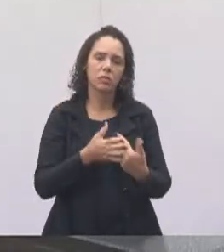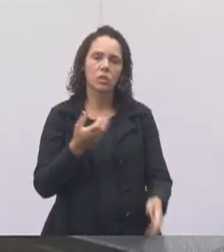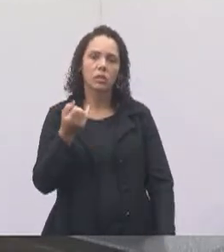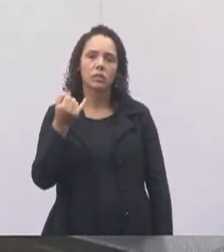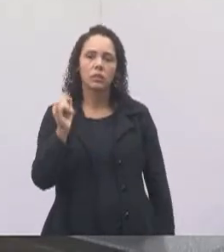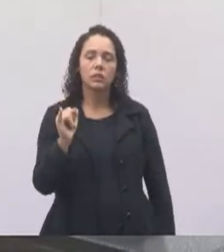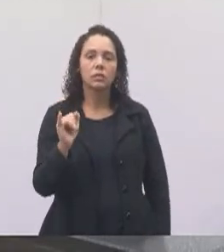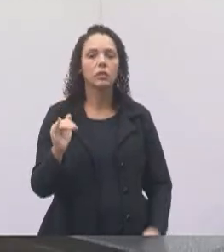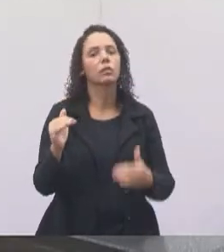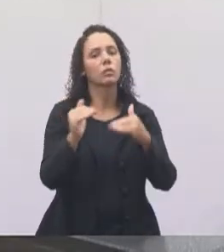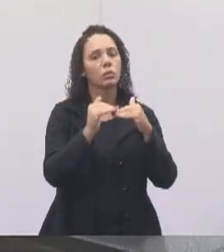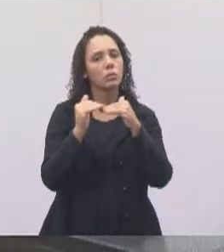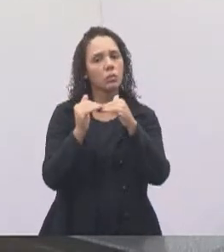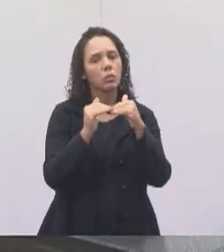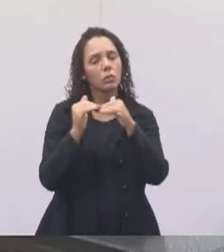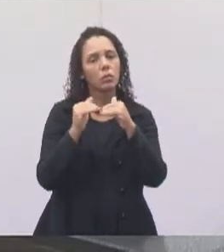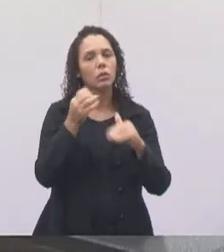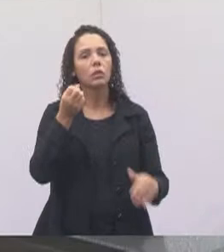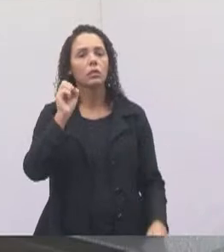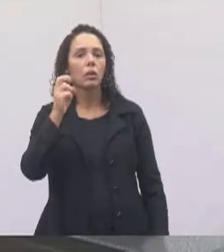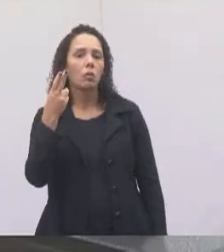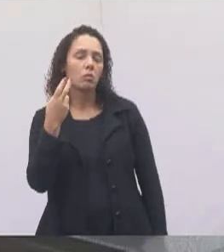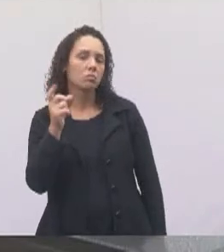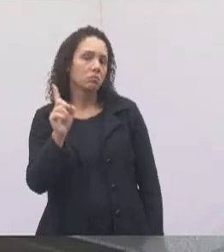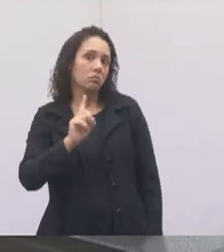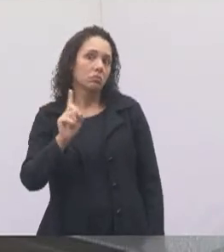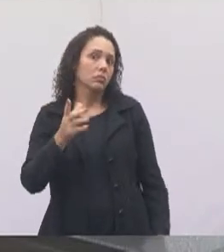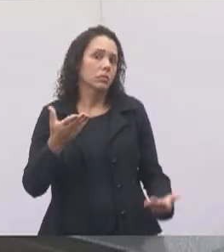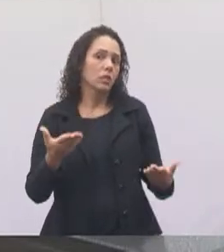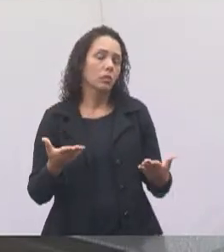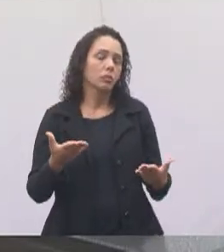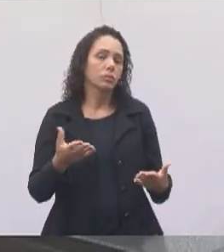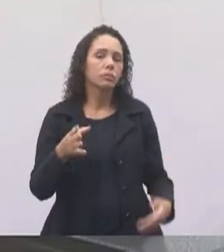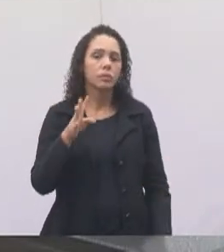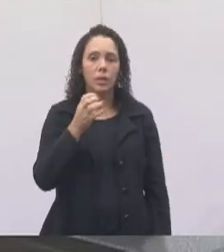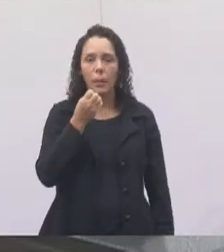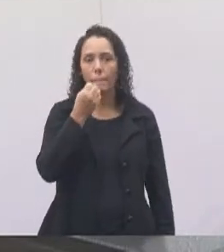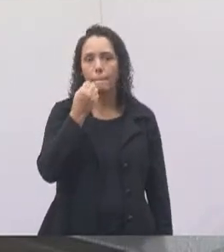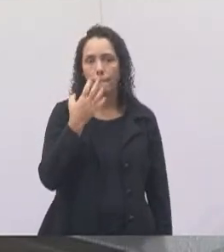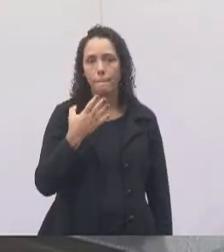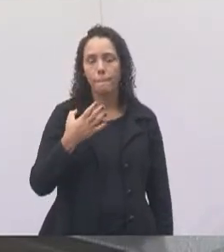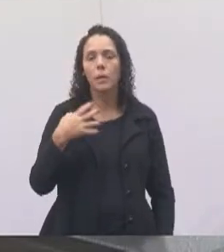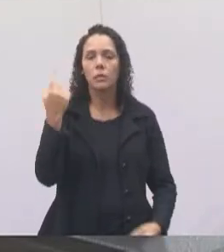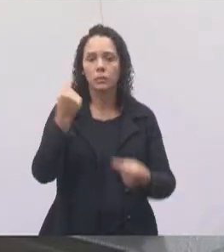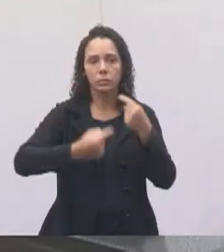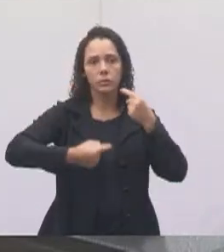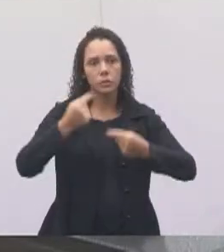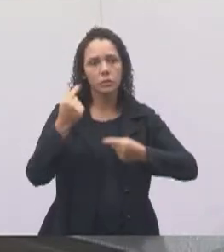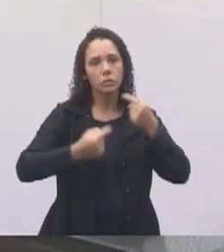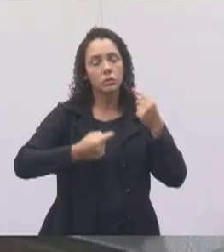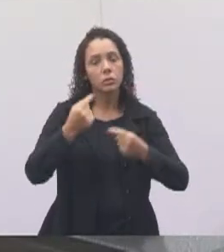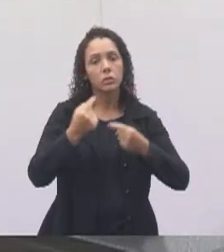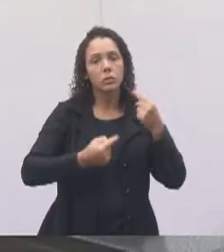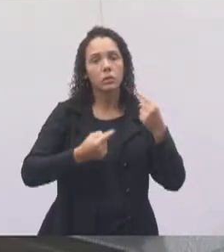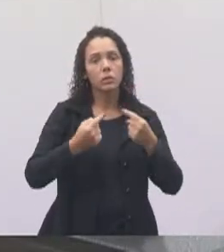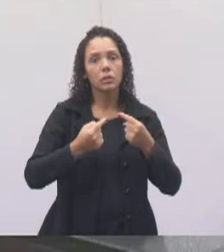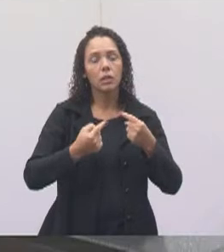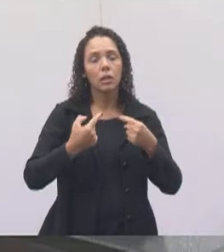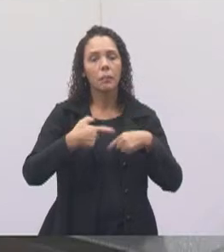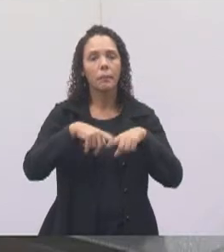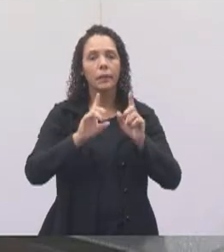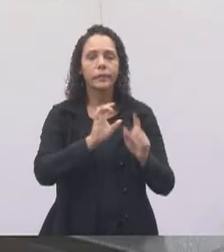vai de acordo com o que você pensa ou não. Então, eu acho que é legal politizar, eu acho que é legal discutir, mas